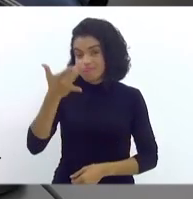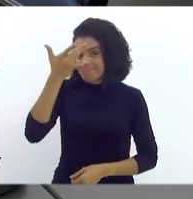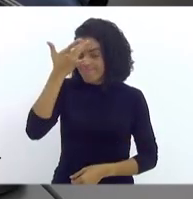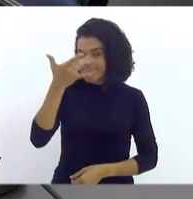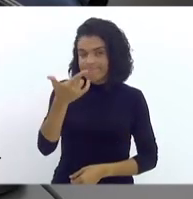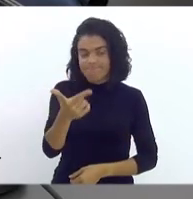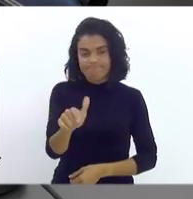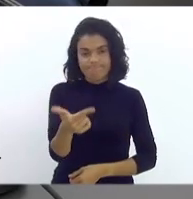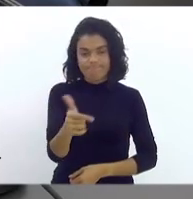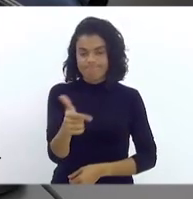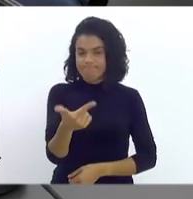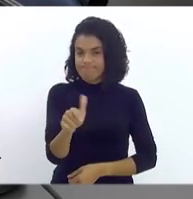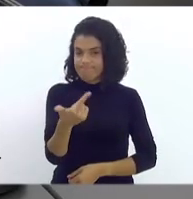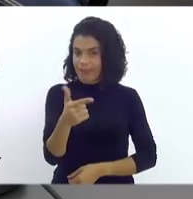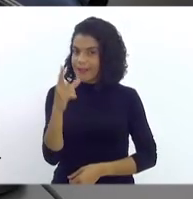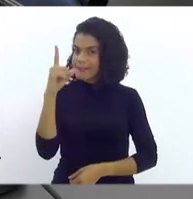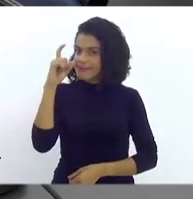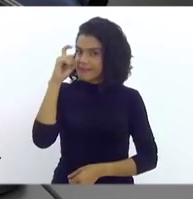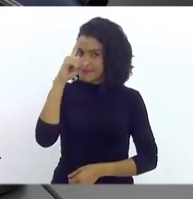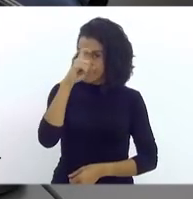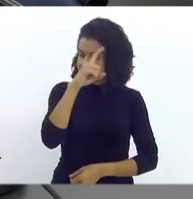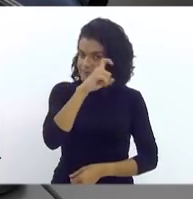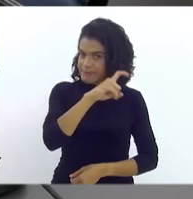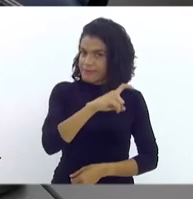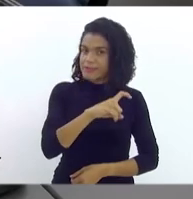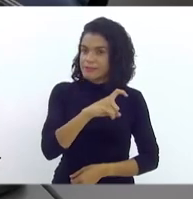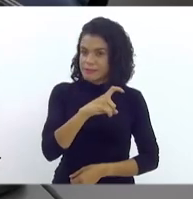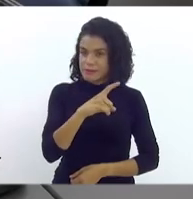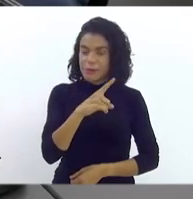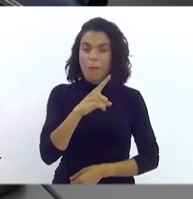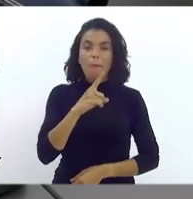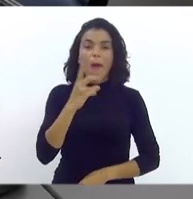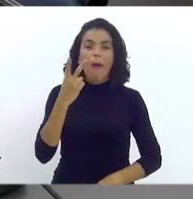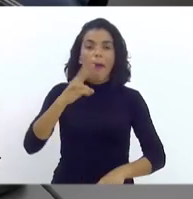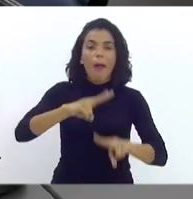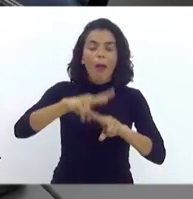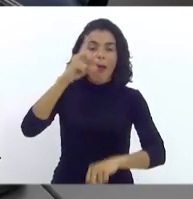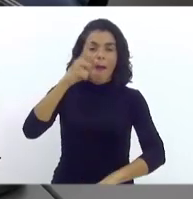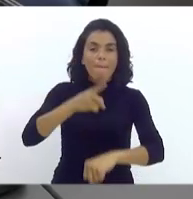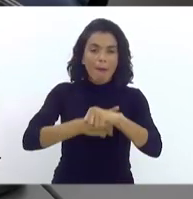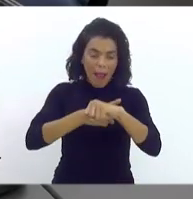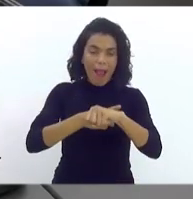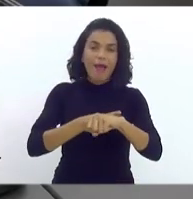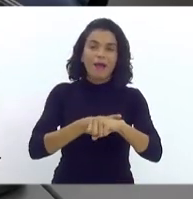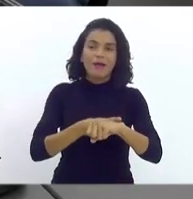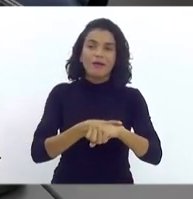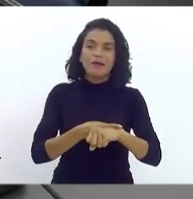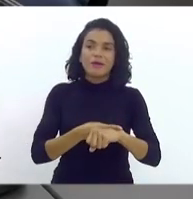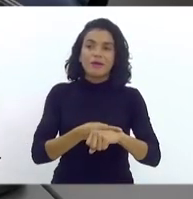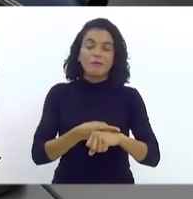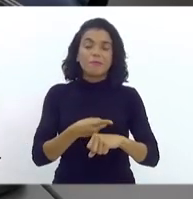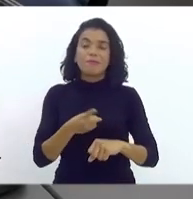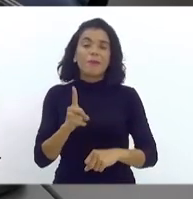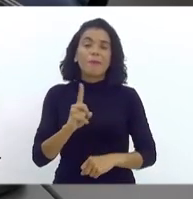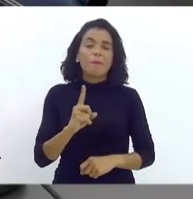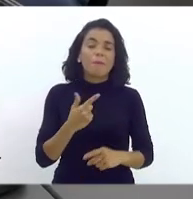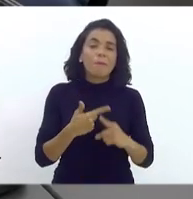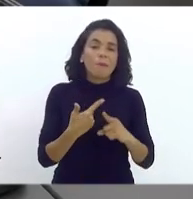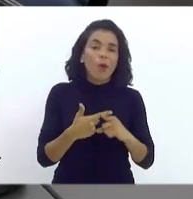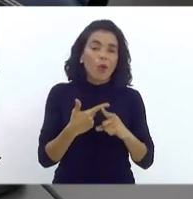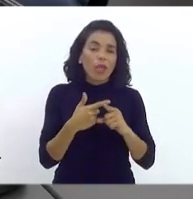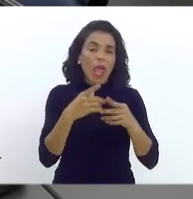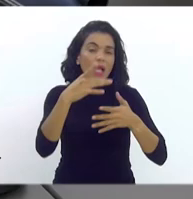tenho. É difícil a gente conseguir uma prisão em flagrante, porque... Eles desfazem, não, são, né? Não, e são exames